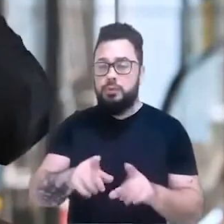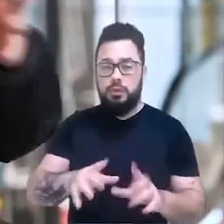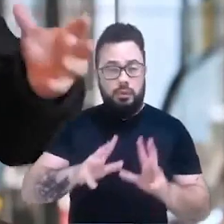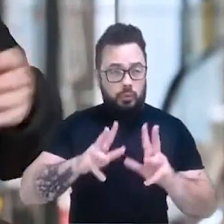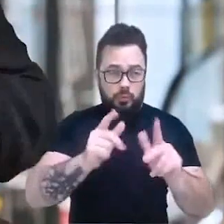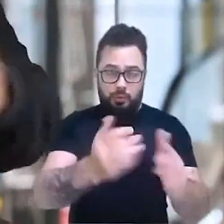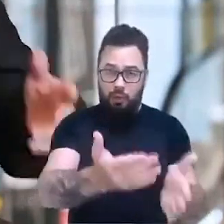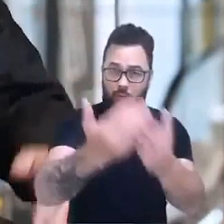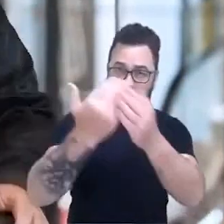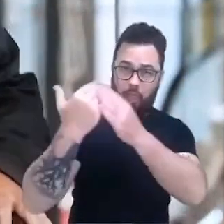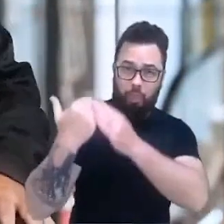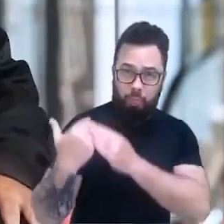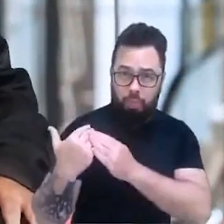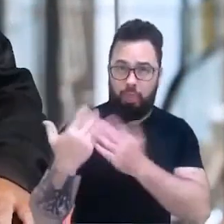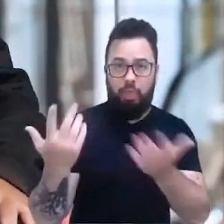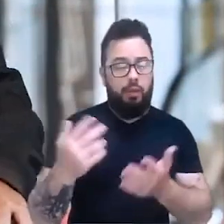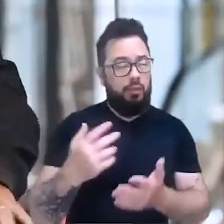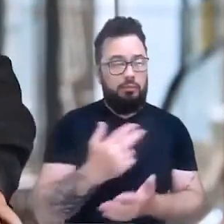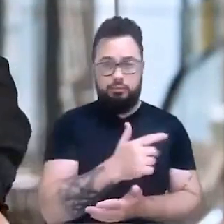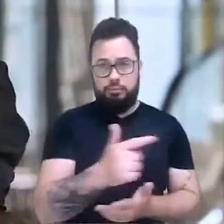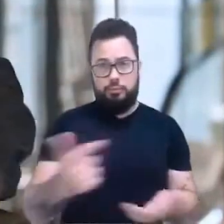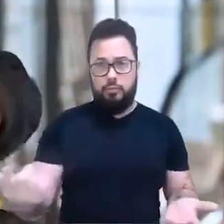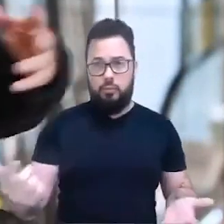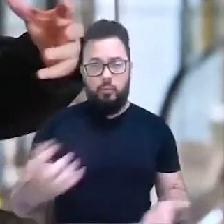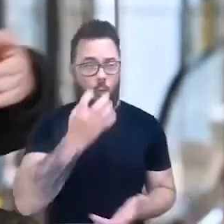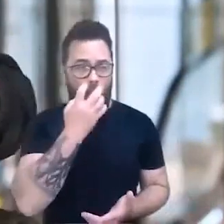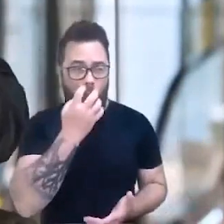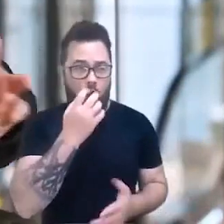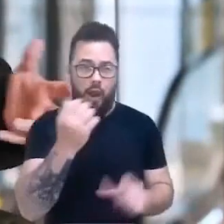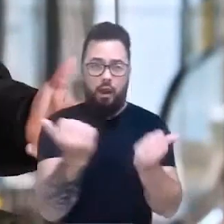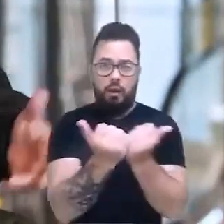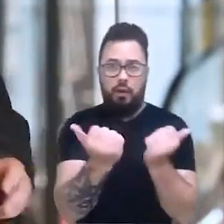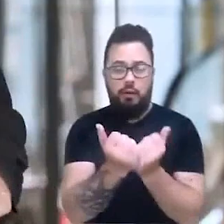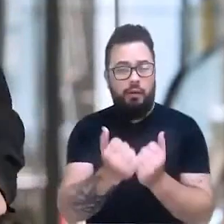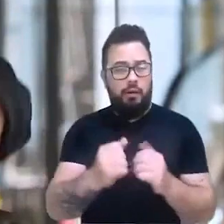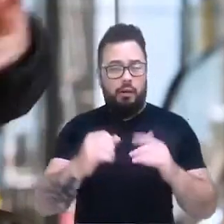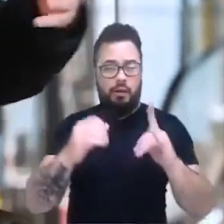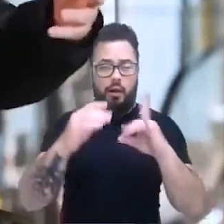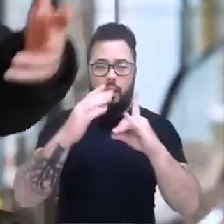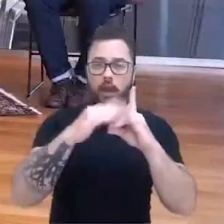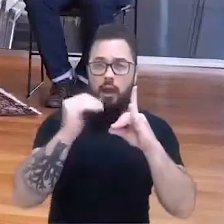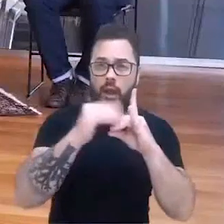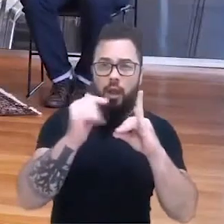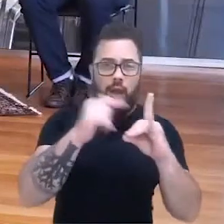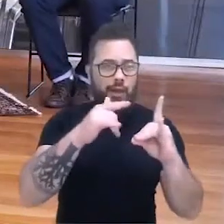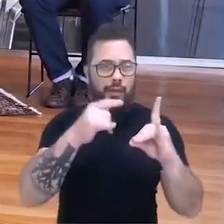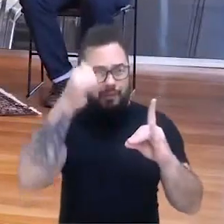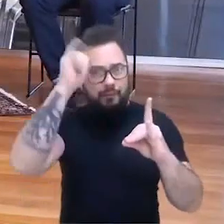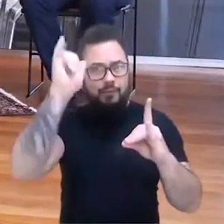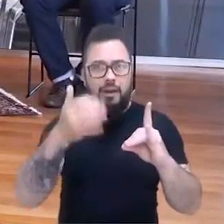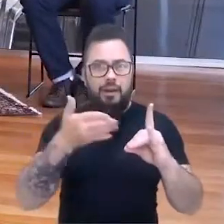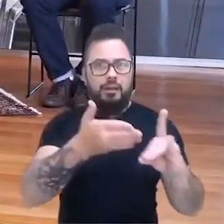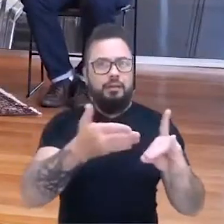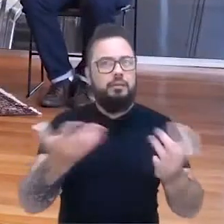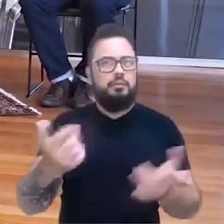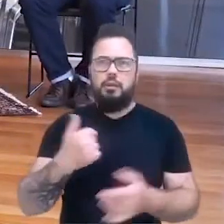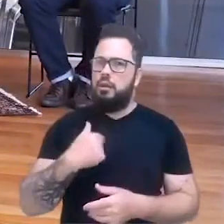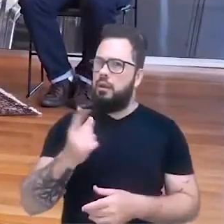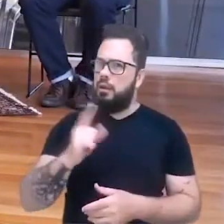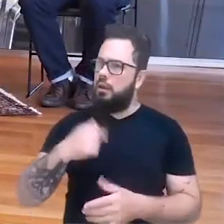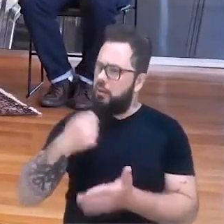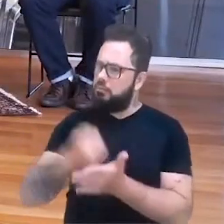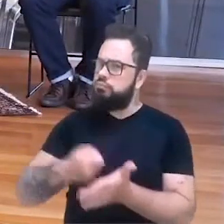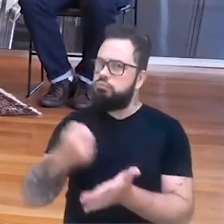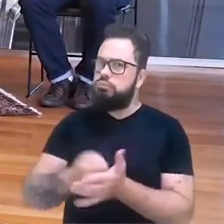né? Vamos, não dá para pegar a causa do cachorrinho, do outro, não dá, não tem como, dá de não comer carne. Eu falei, irmão, de não comer carne, de